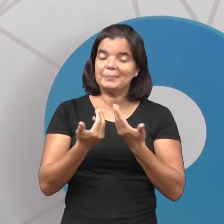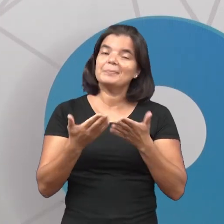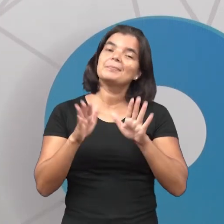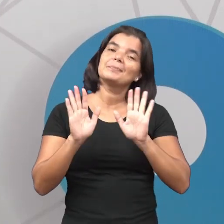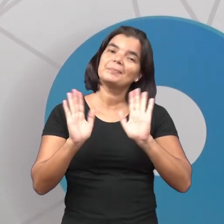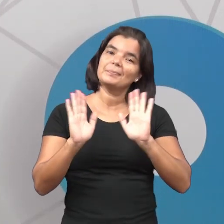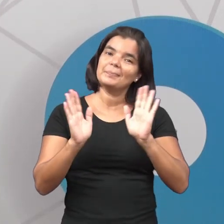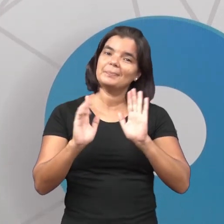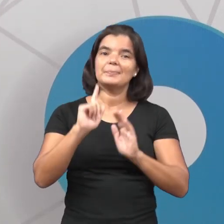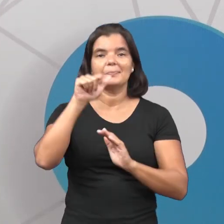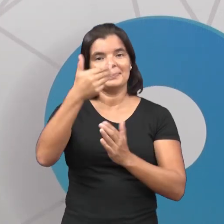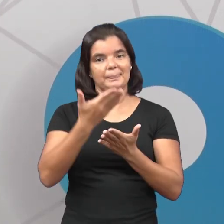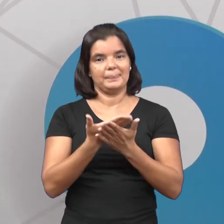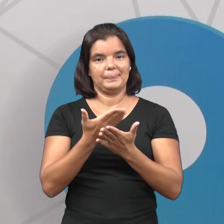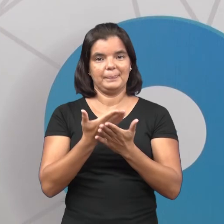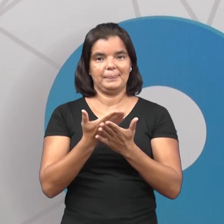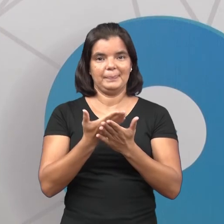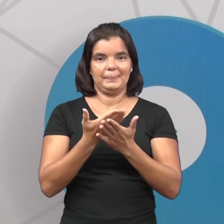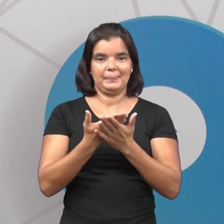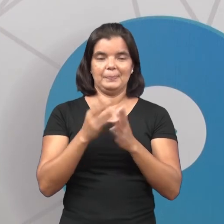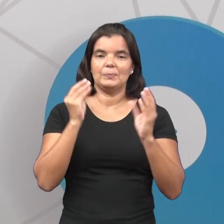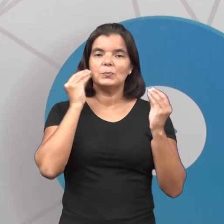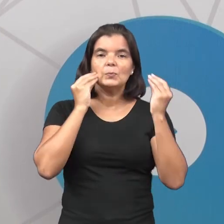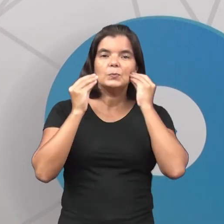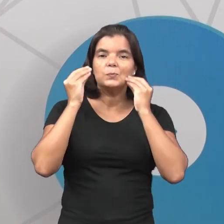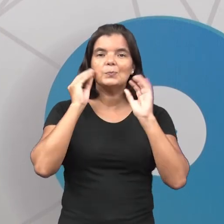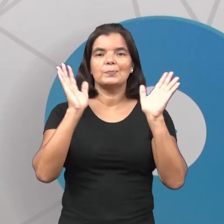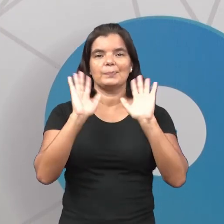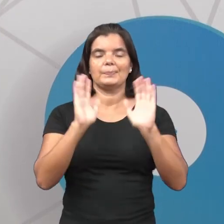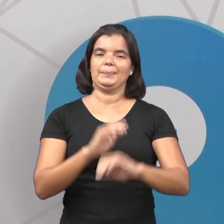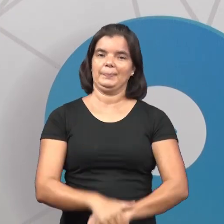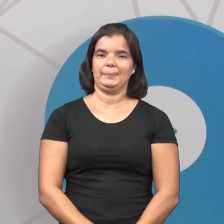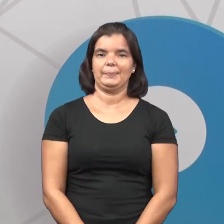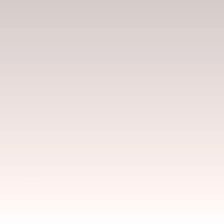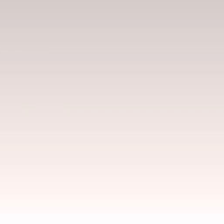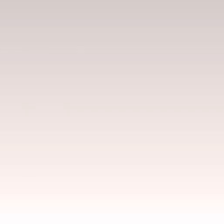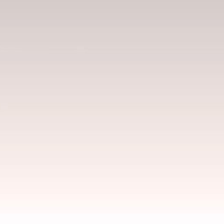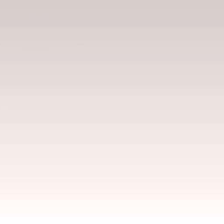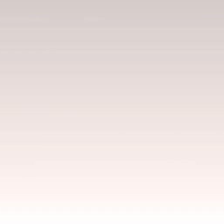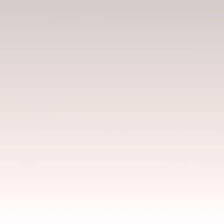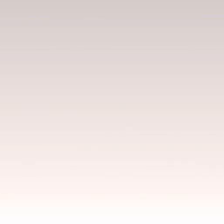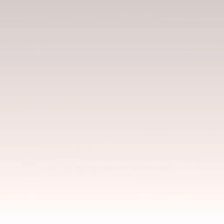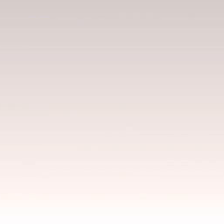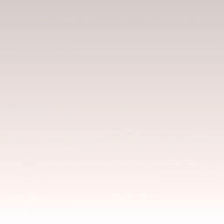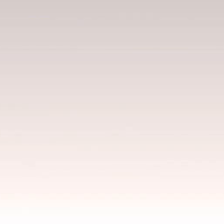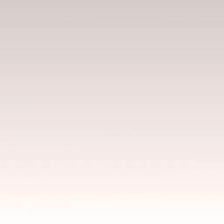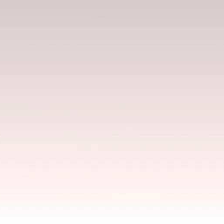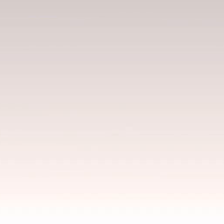aqui, até uma próxima aula, beijinho, tchau!